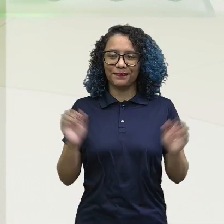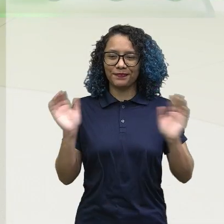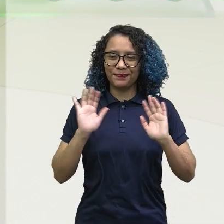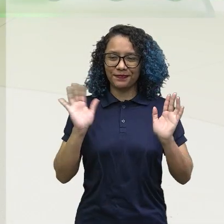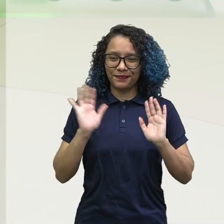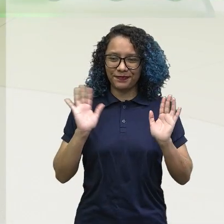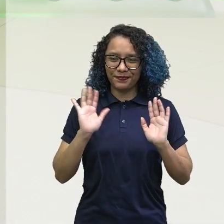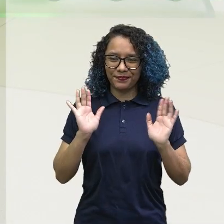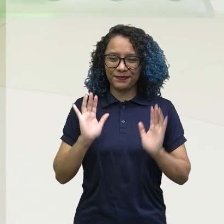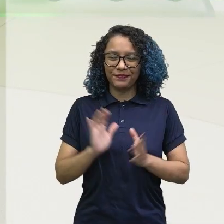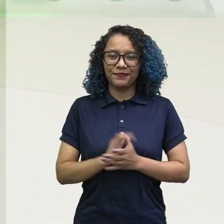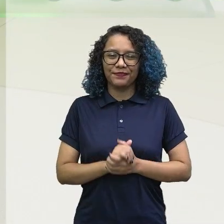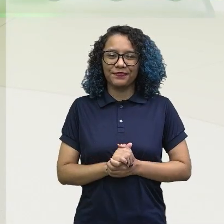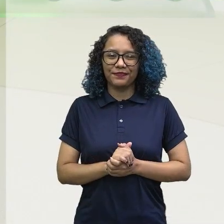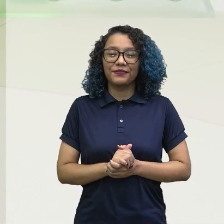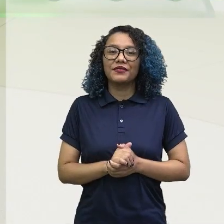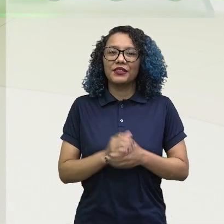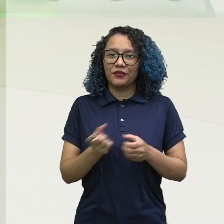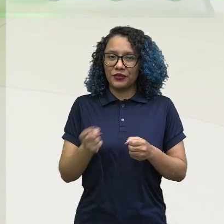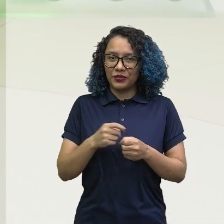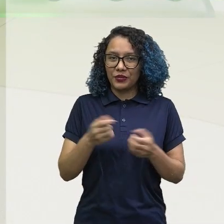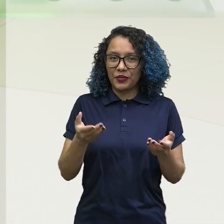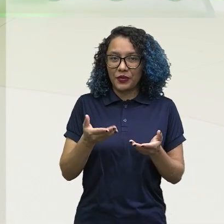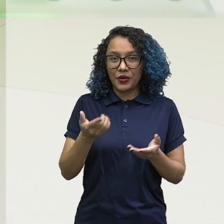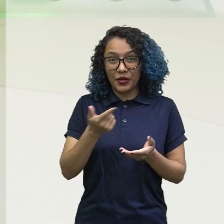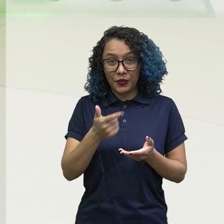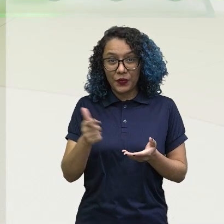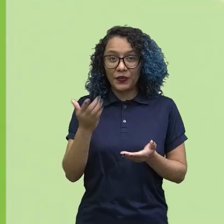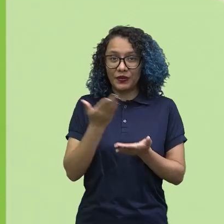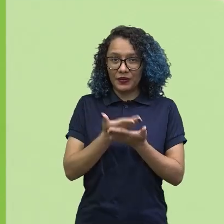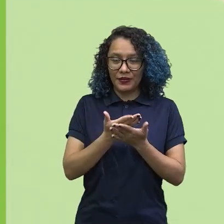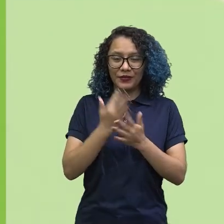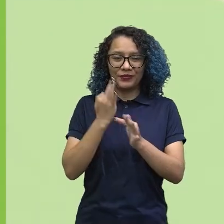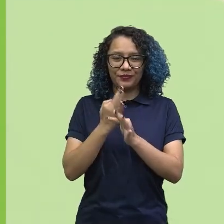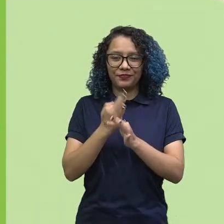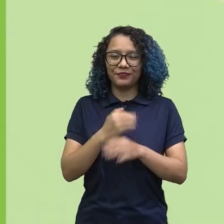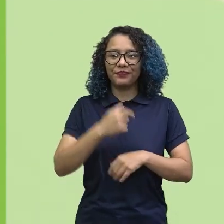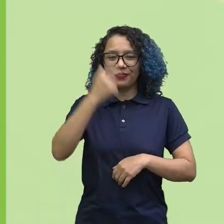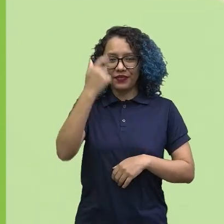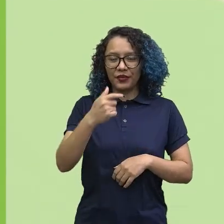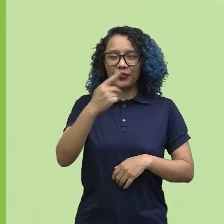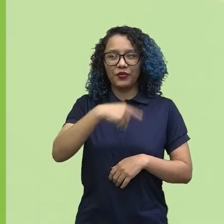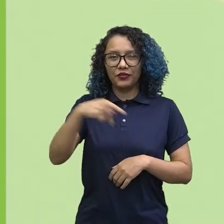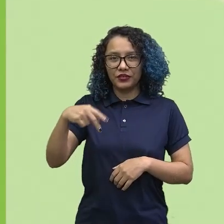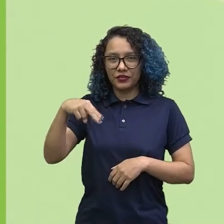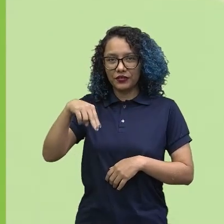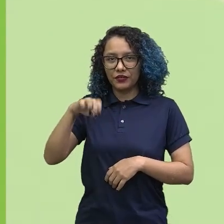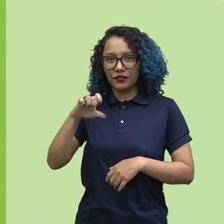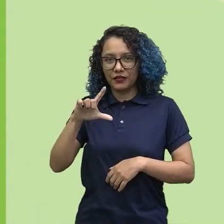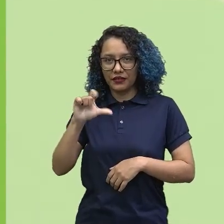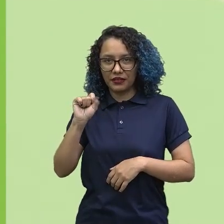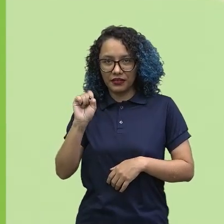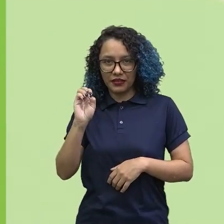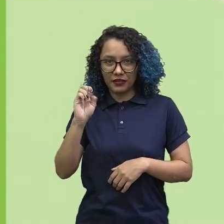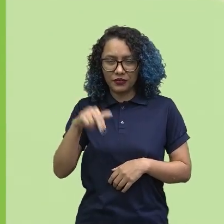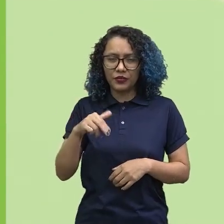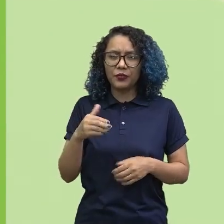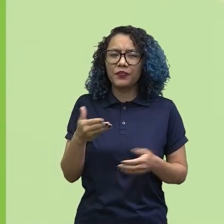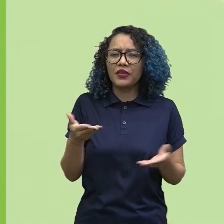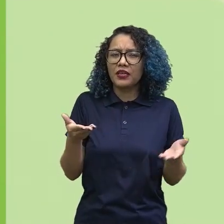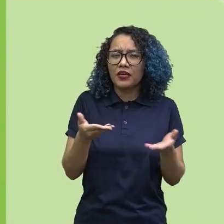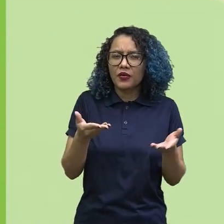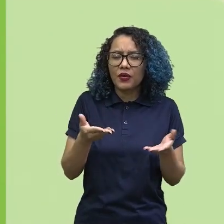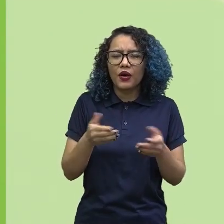Olá, queridos estudantes! Estamos de volta para mais uma aula de Física. Eu sou o professor Nelson Bezerra e hoje